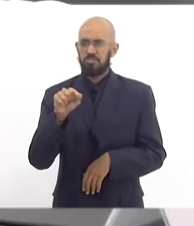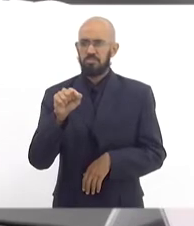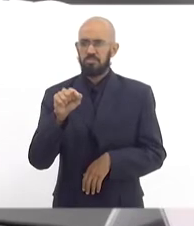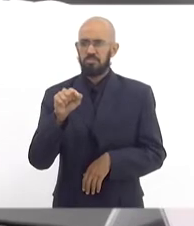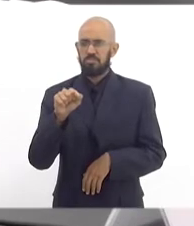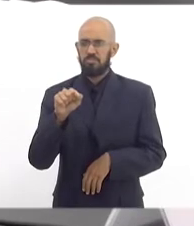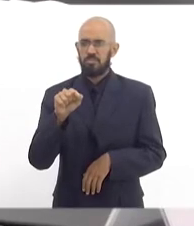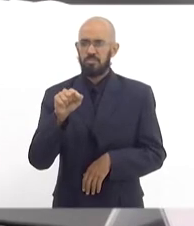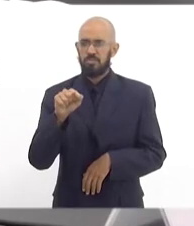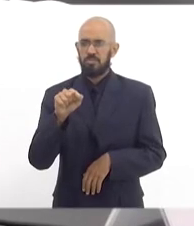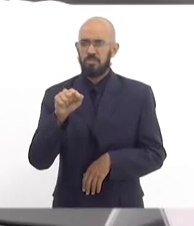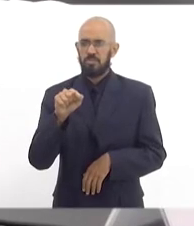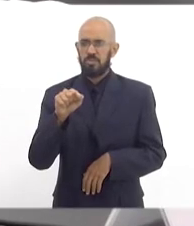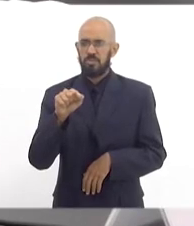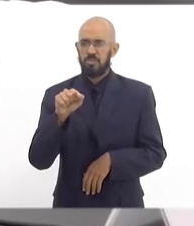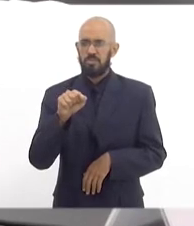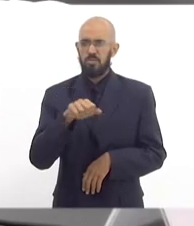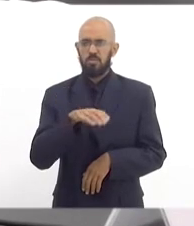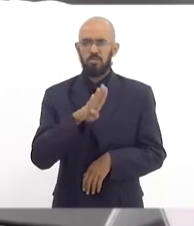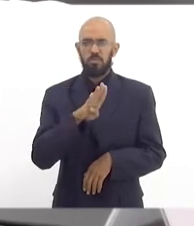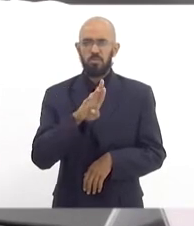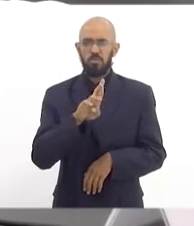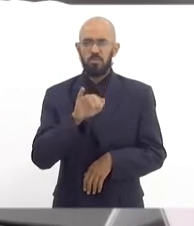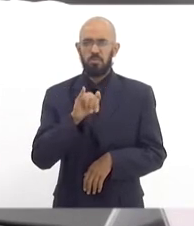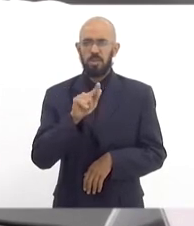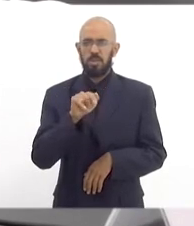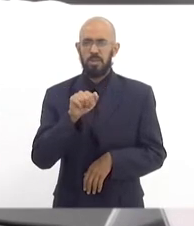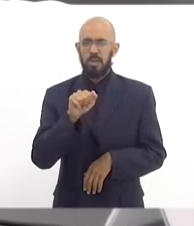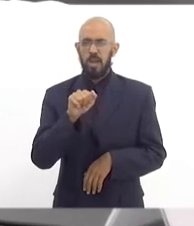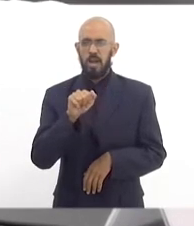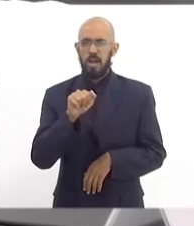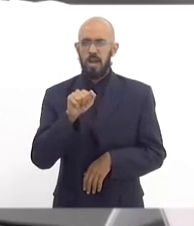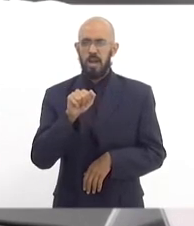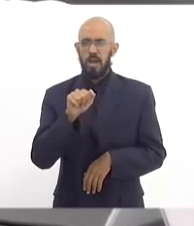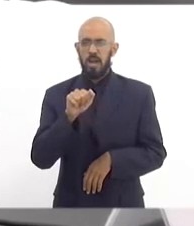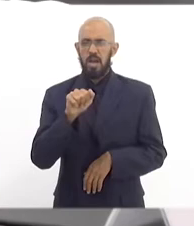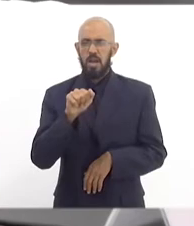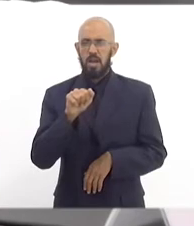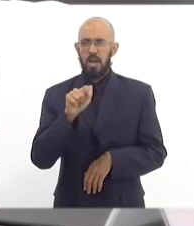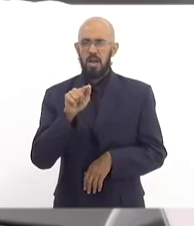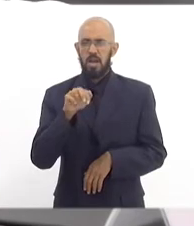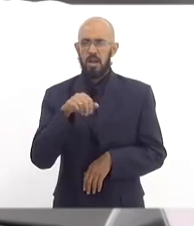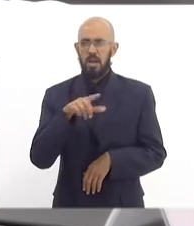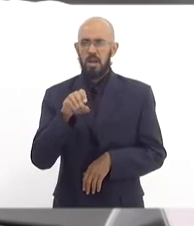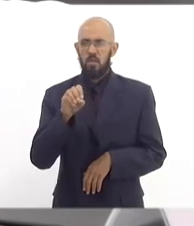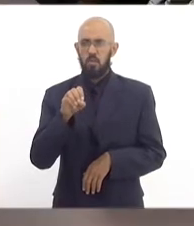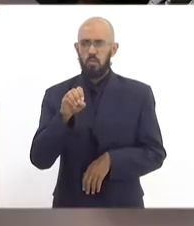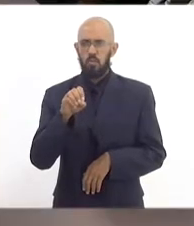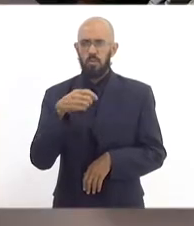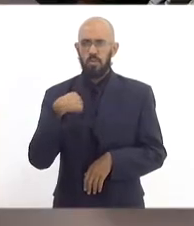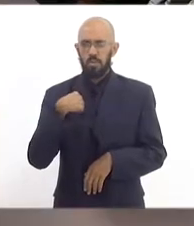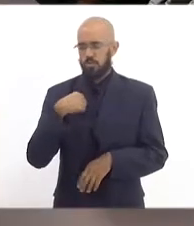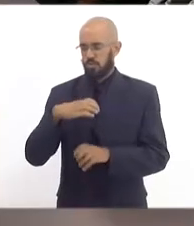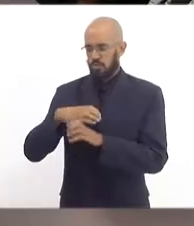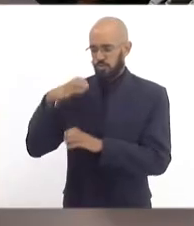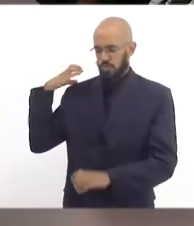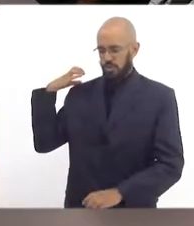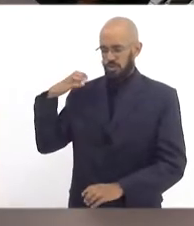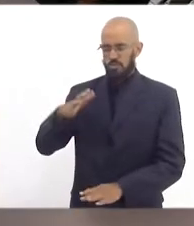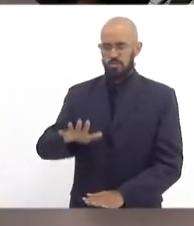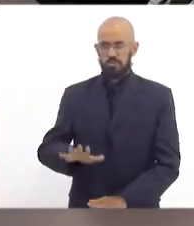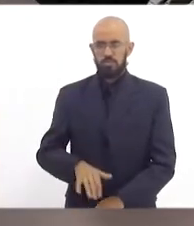dor o Brigagão é o mesmo eu sou engenheiro Doutora